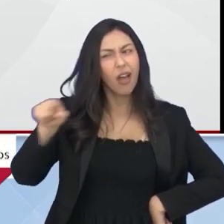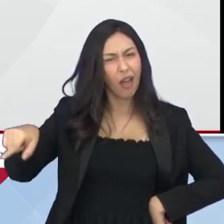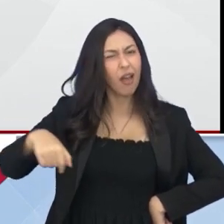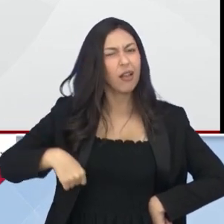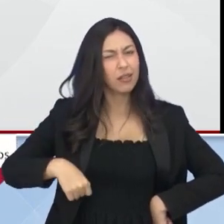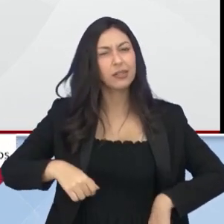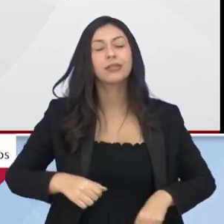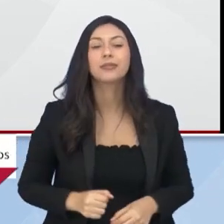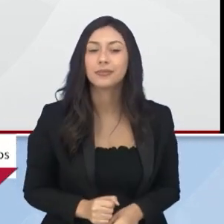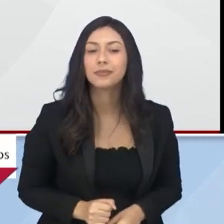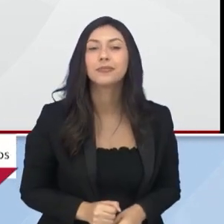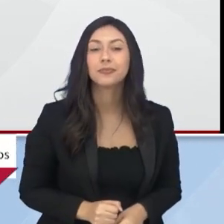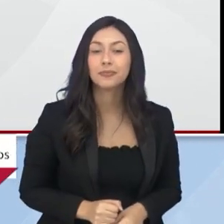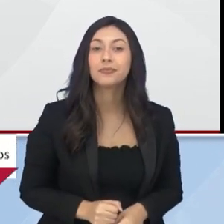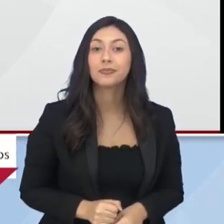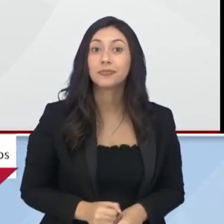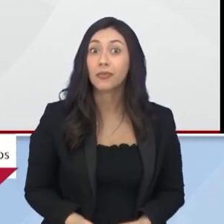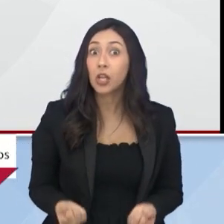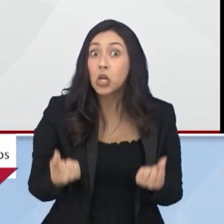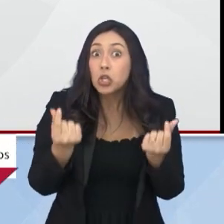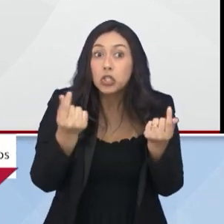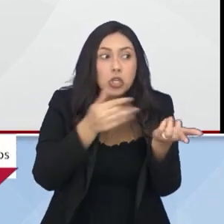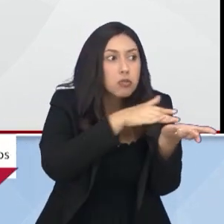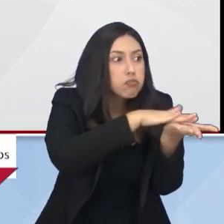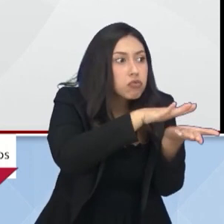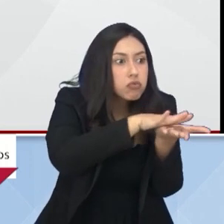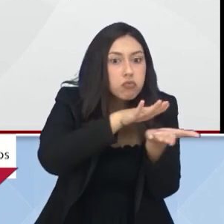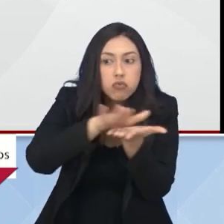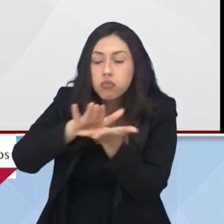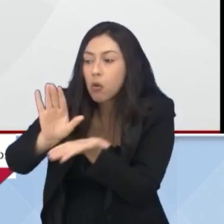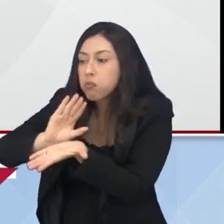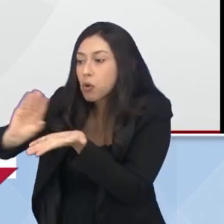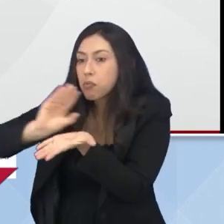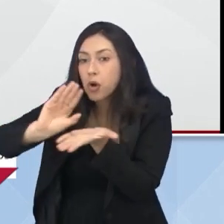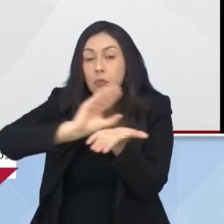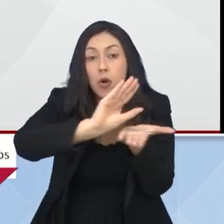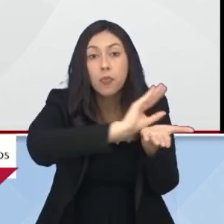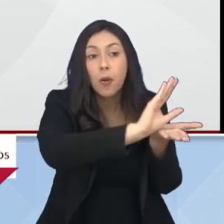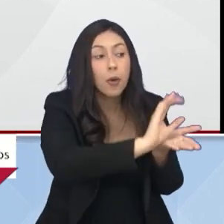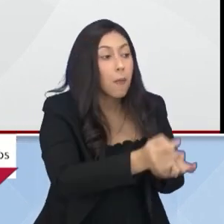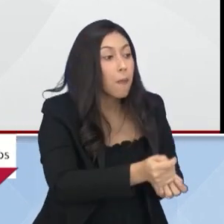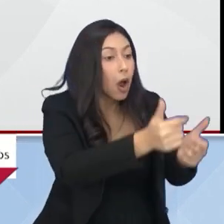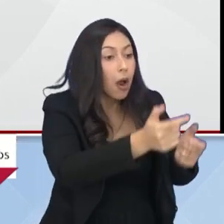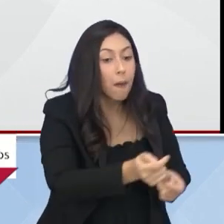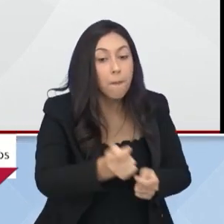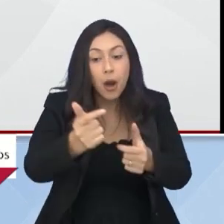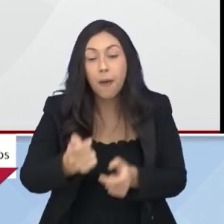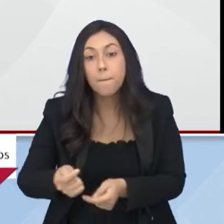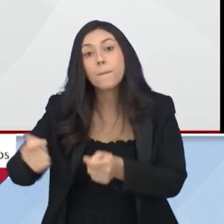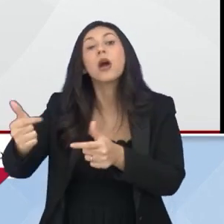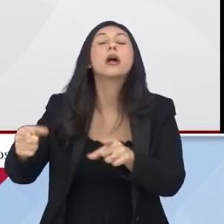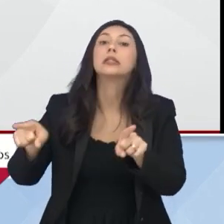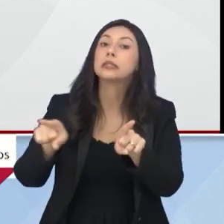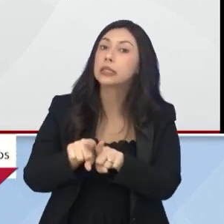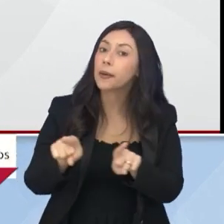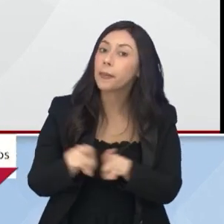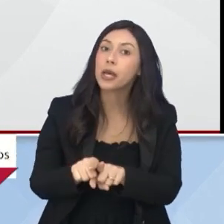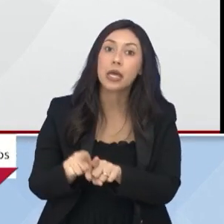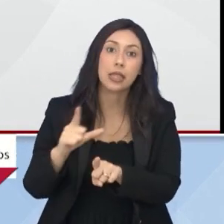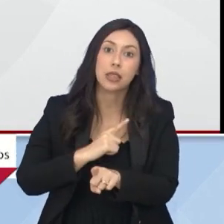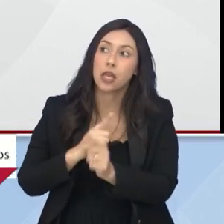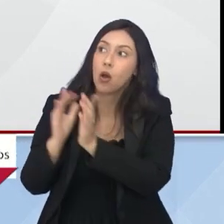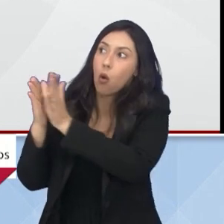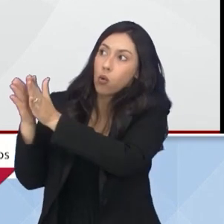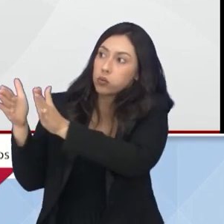isso distribuição de bens valores benefícios também esse é vedado o ano